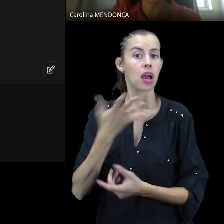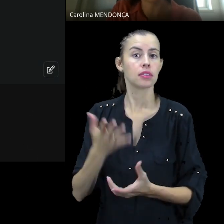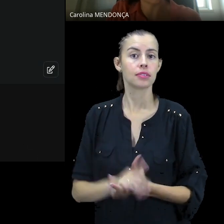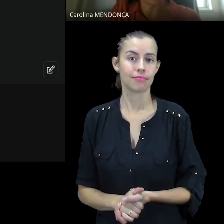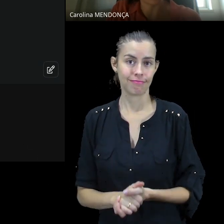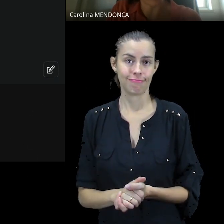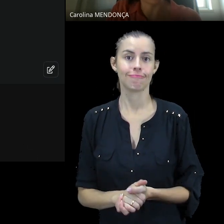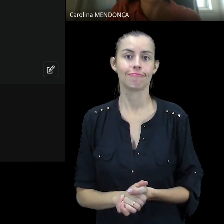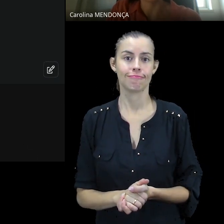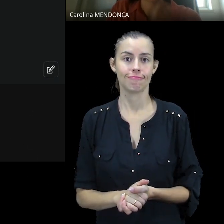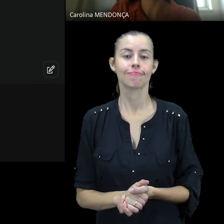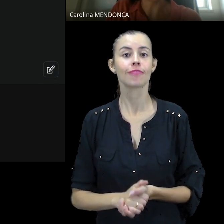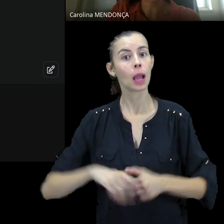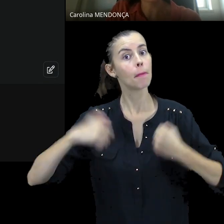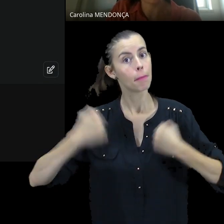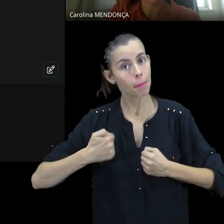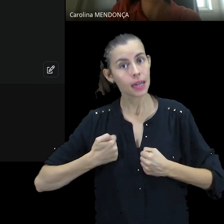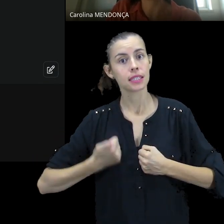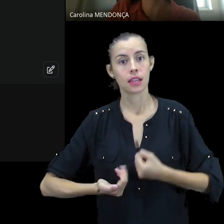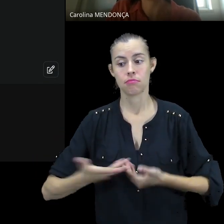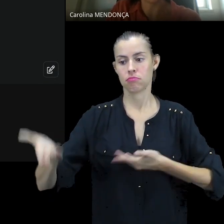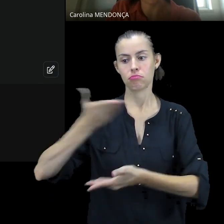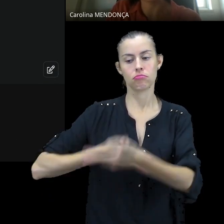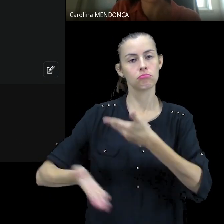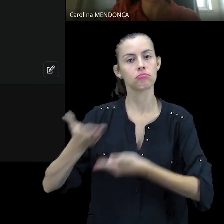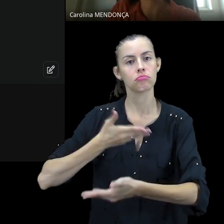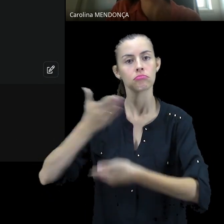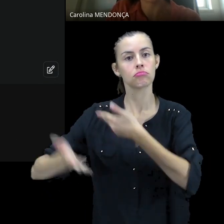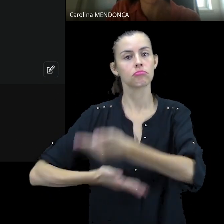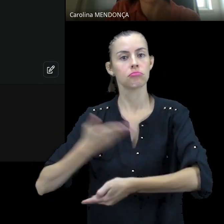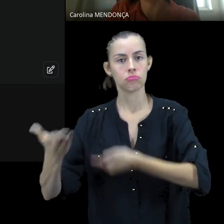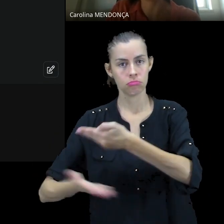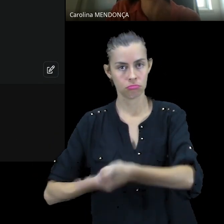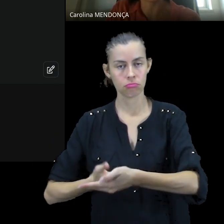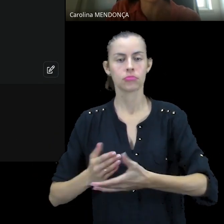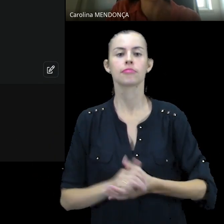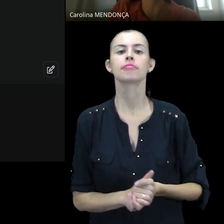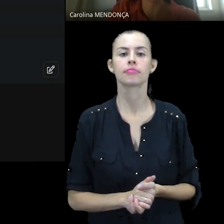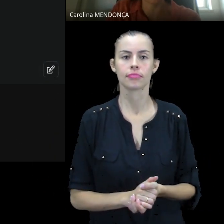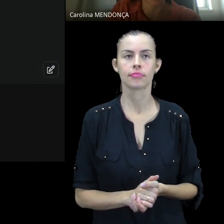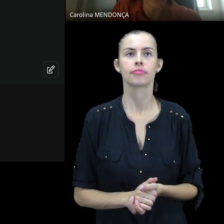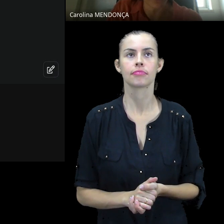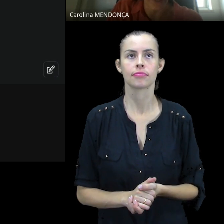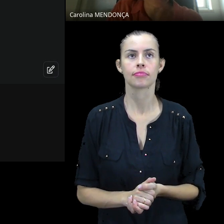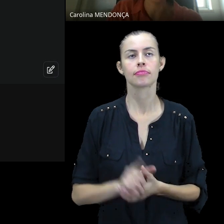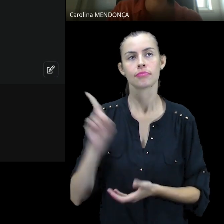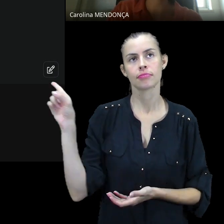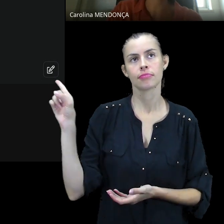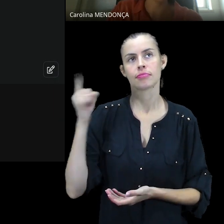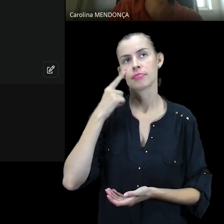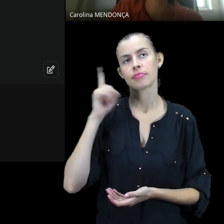do tripé universitário é mais do que necessário para que a gente faça uma inclusão da extensão dentro dos nossos currículos de maneira